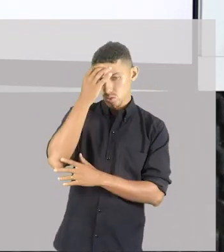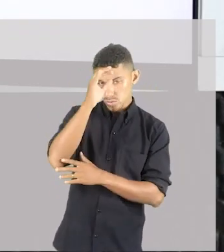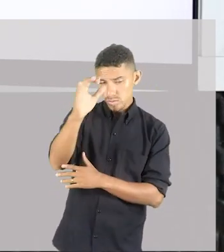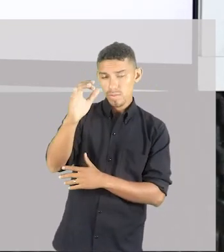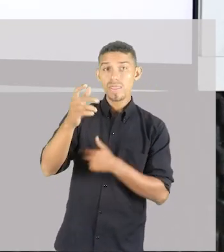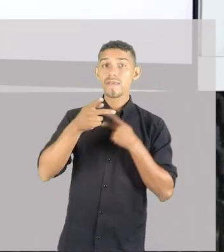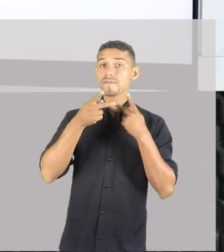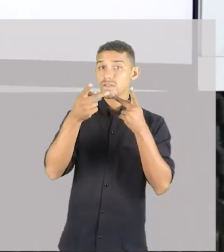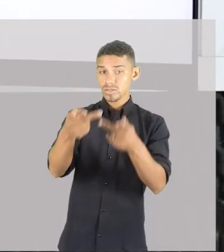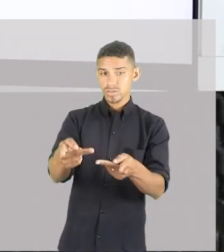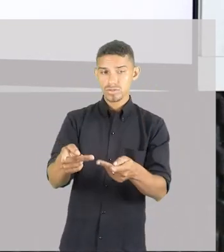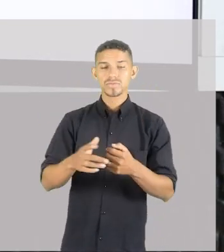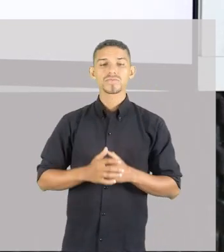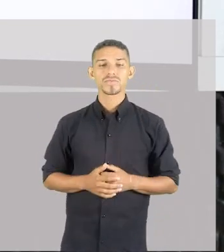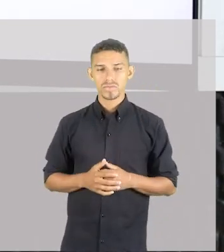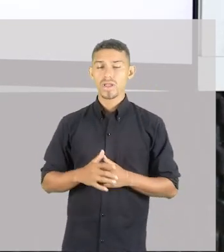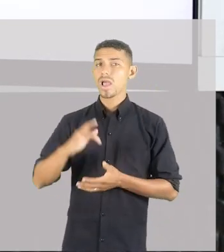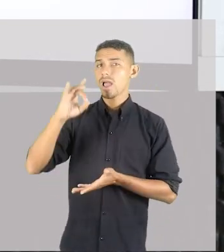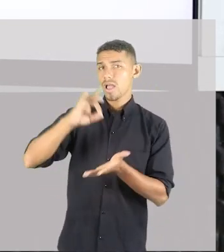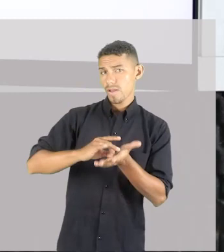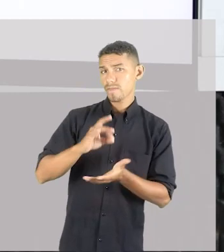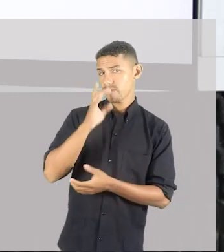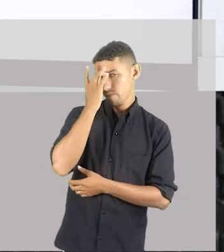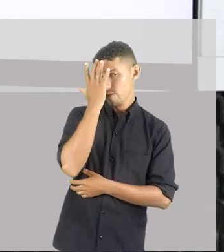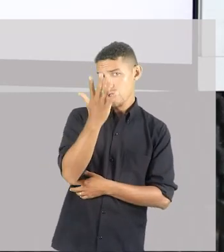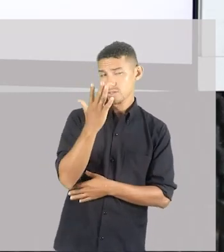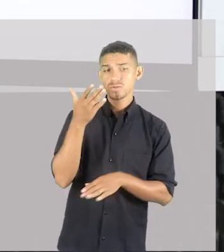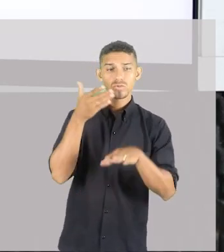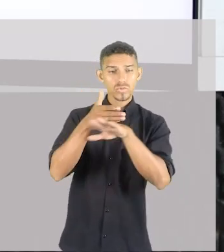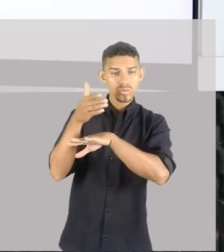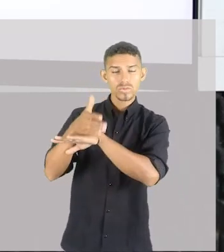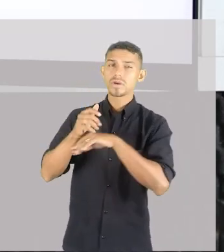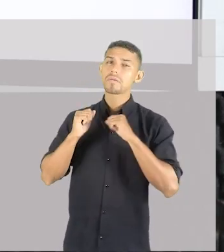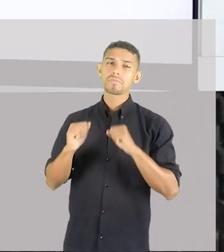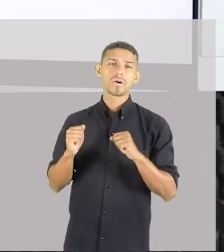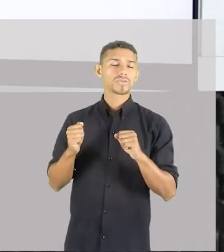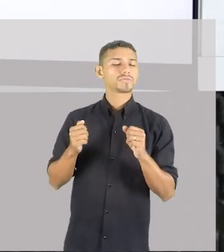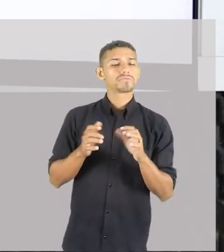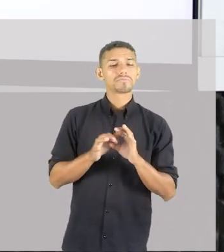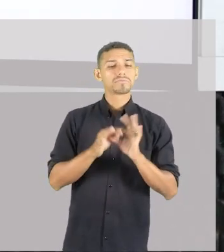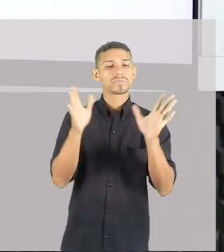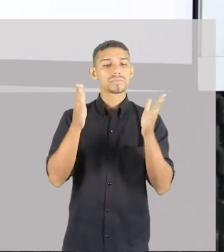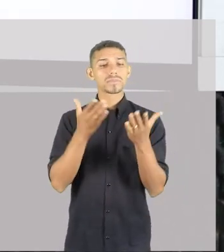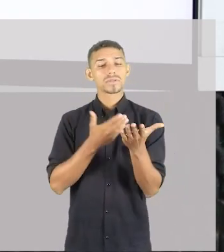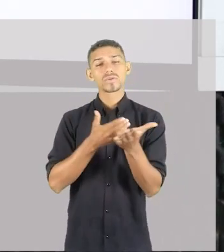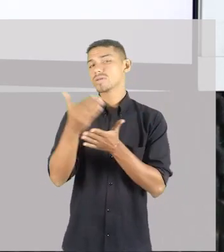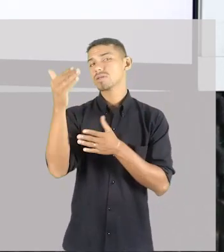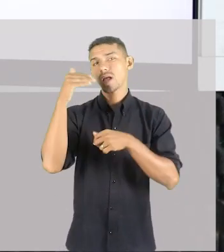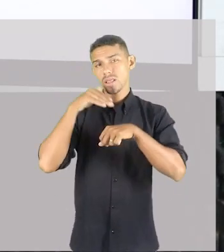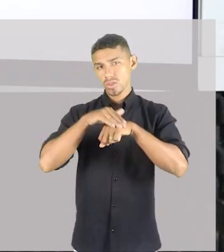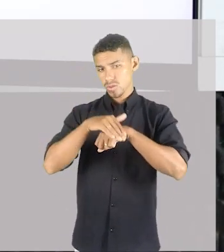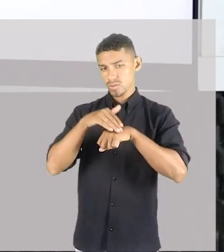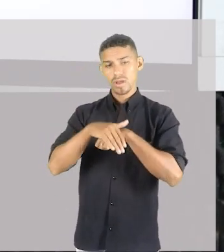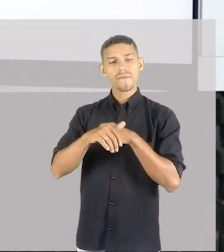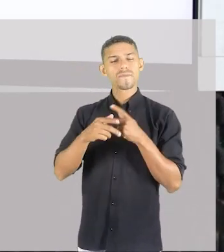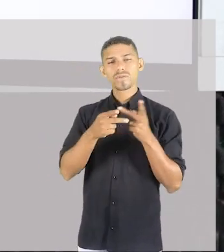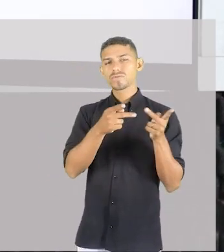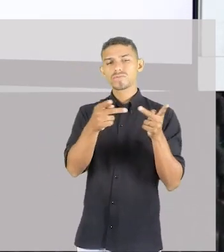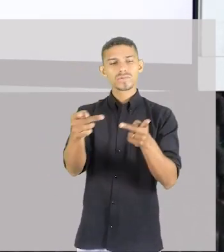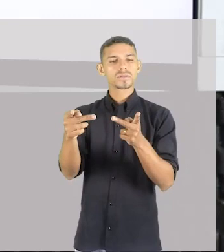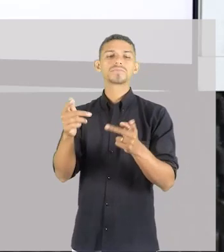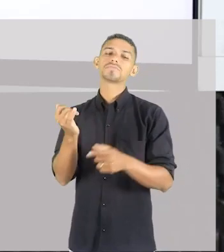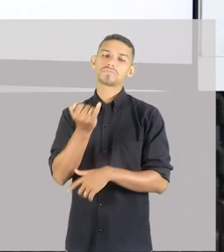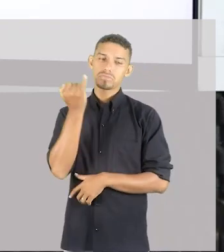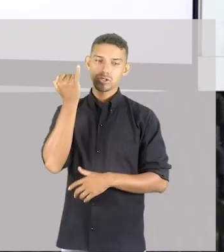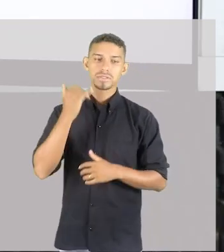e visitantes. É de fácil acesso, né, e você pode entrar até no início da noite para fazer a visitação, que vale